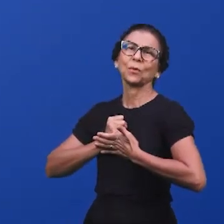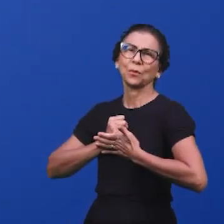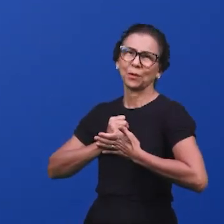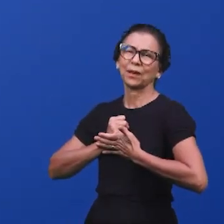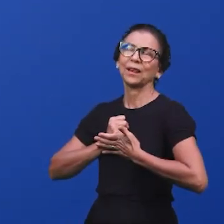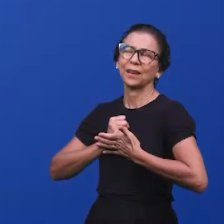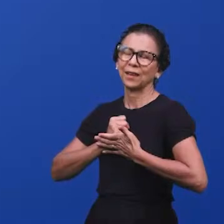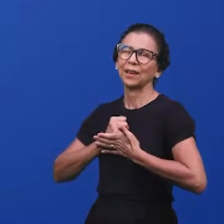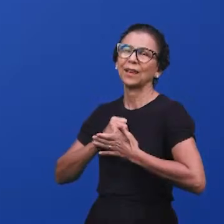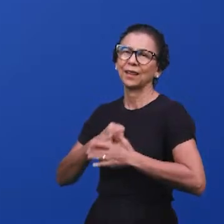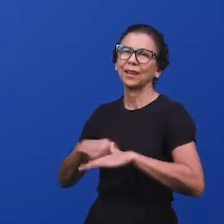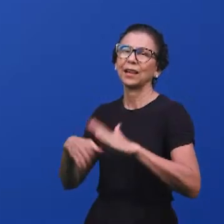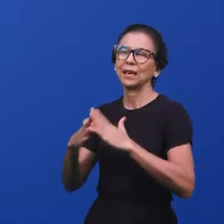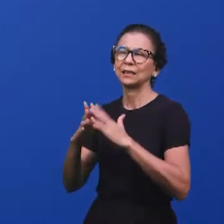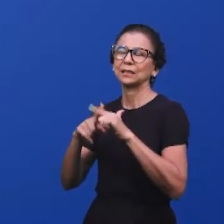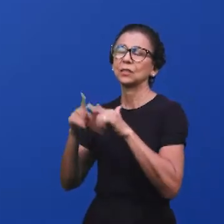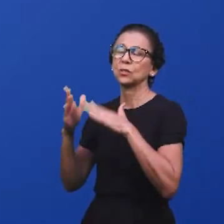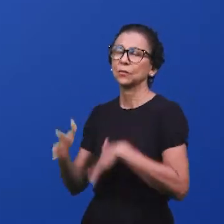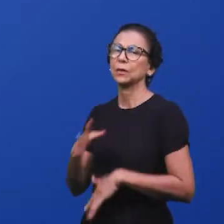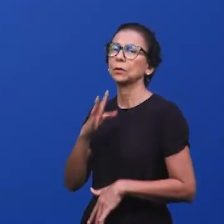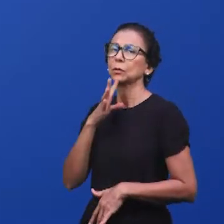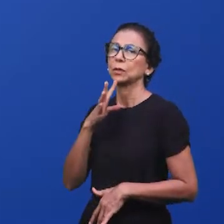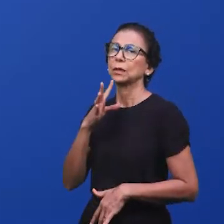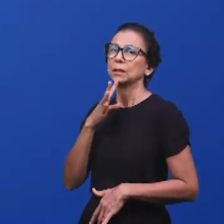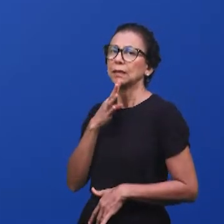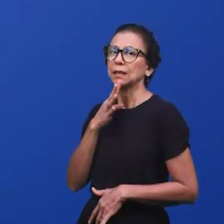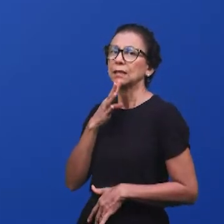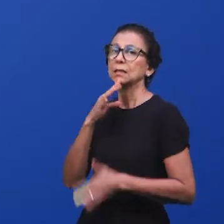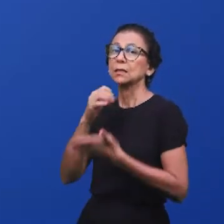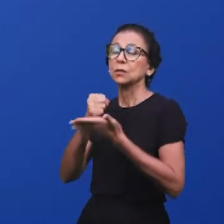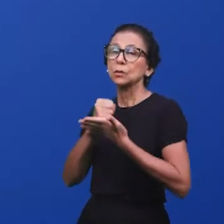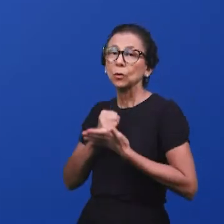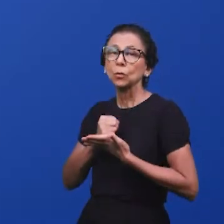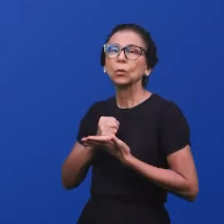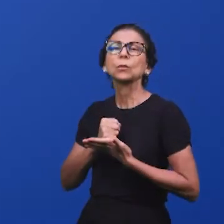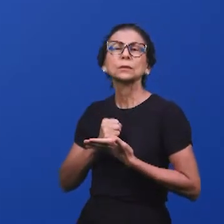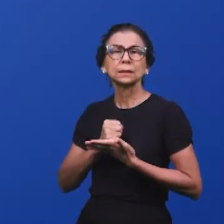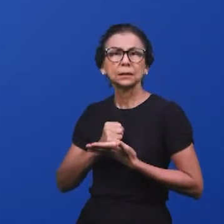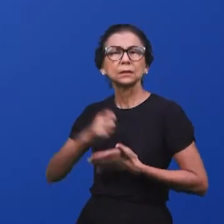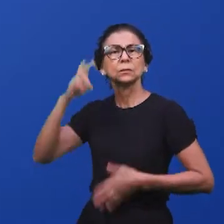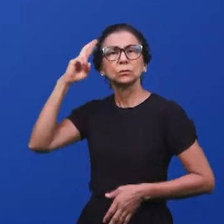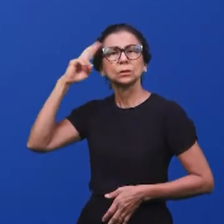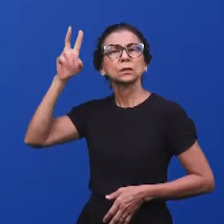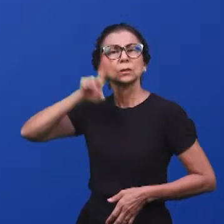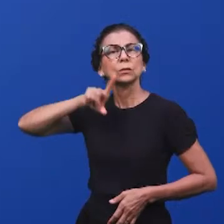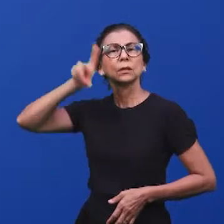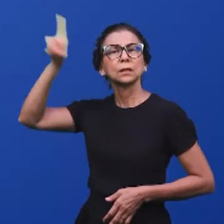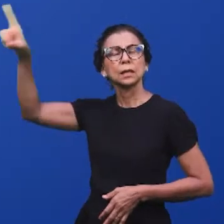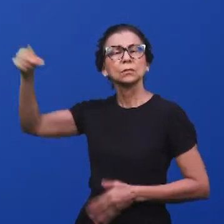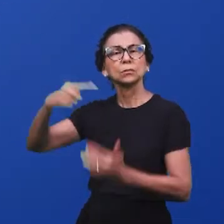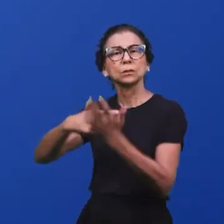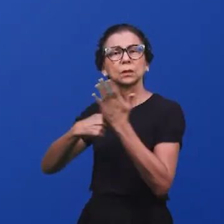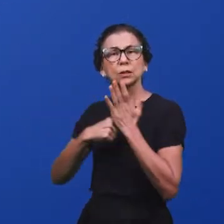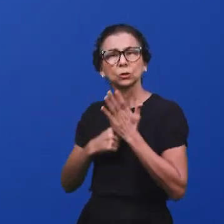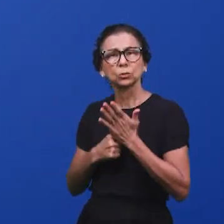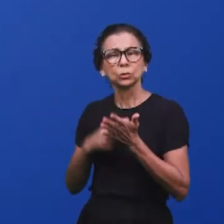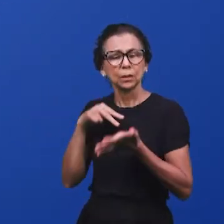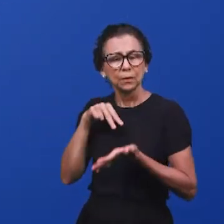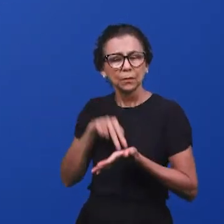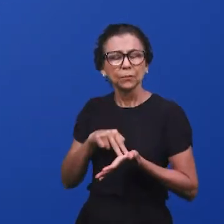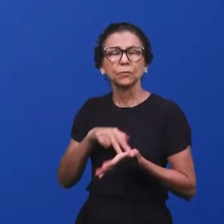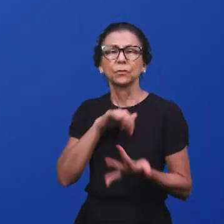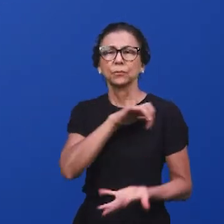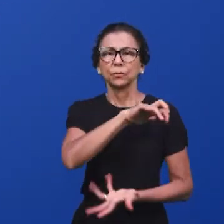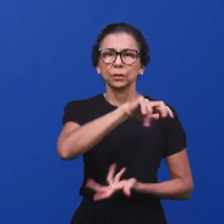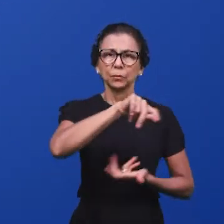socorro vem do nosso Deus, que a cada dia tem nos dado a revelação para caminharmos neste mundo. E sabemos muito